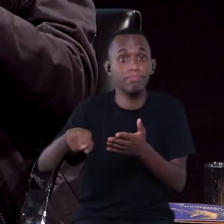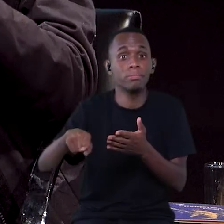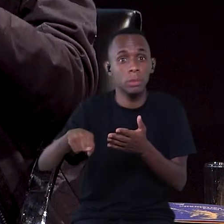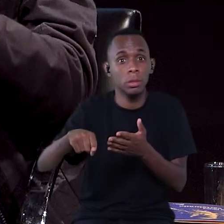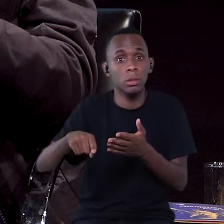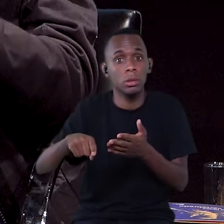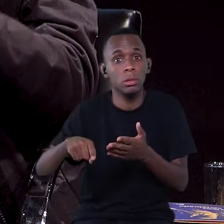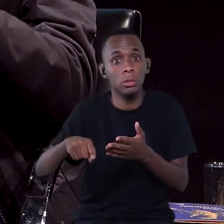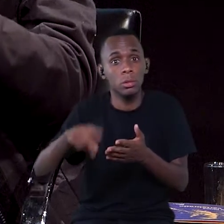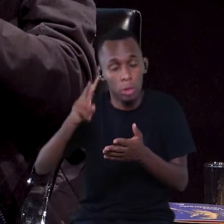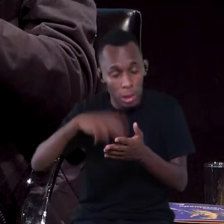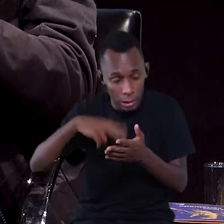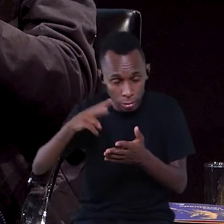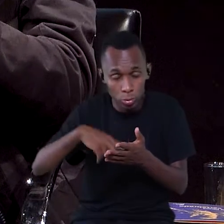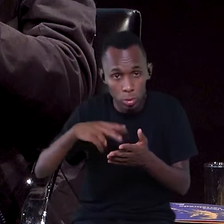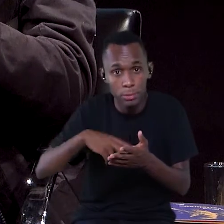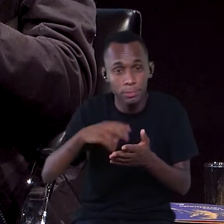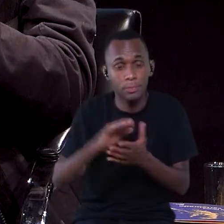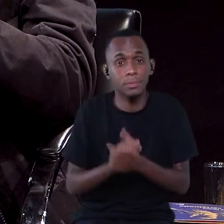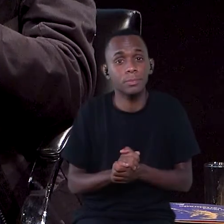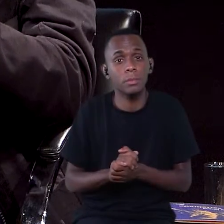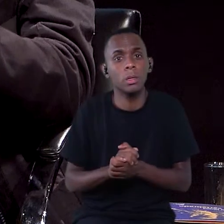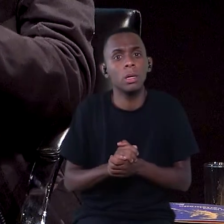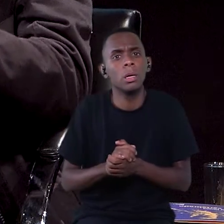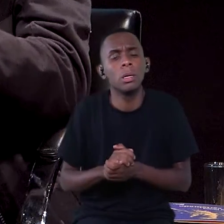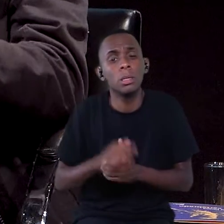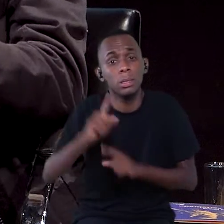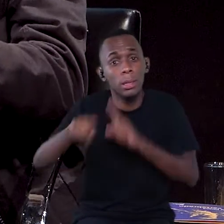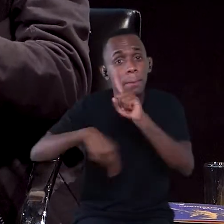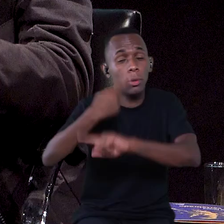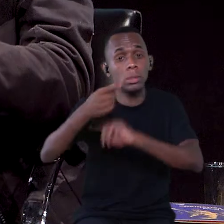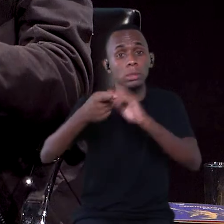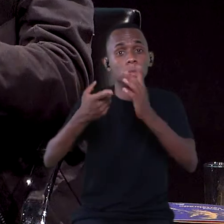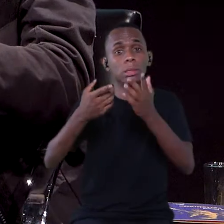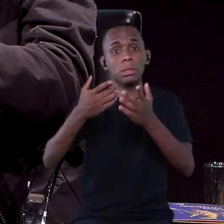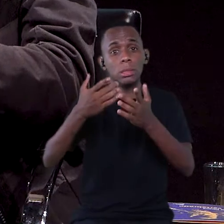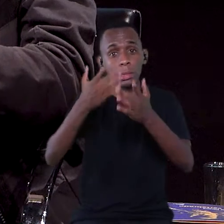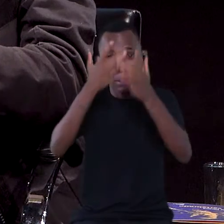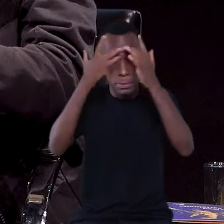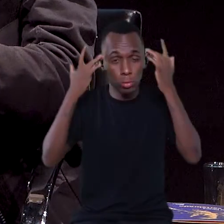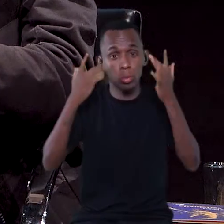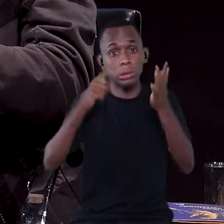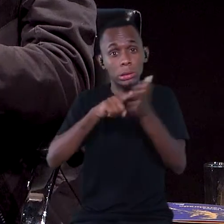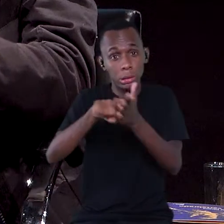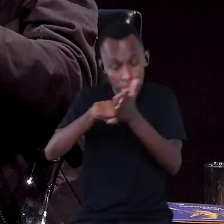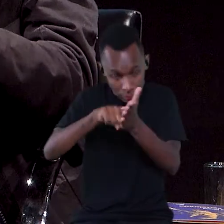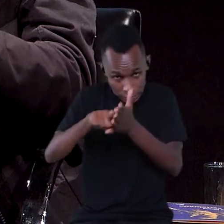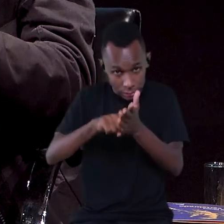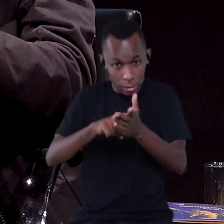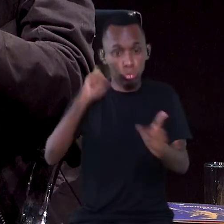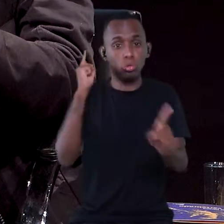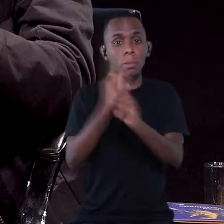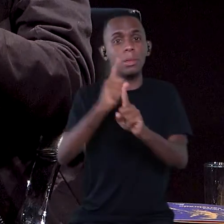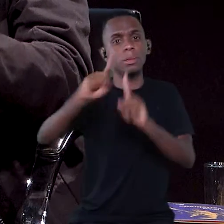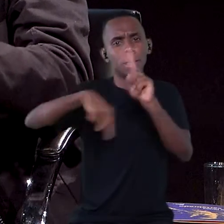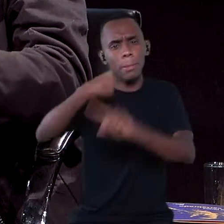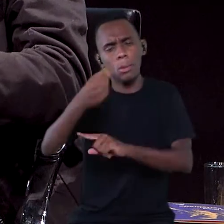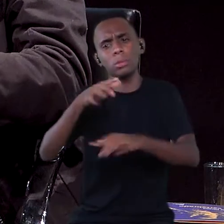da constelação de Sírius, que os cientistas foram comprovar depois por métodos científicos.